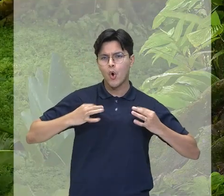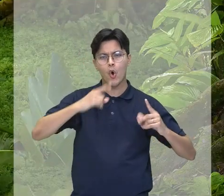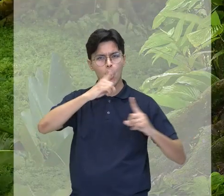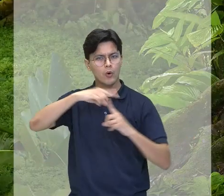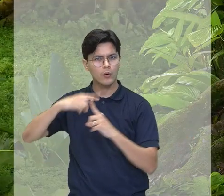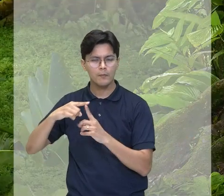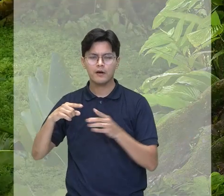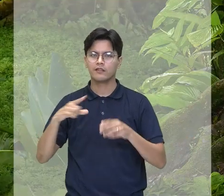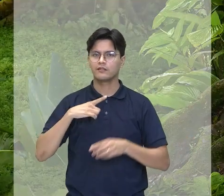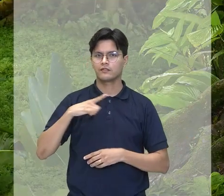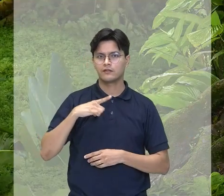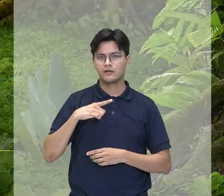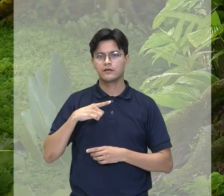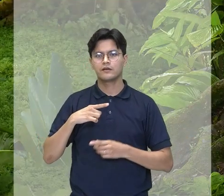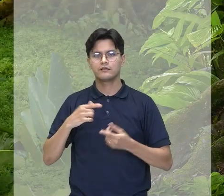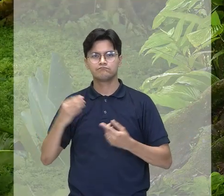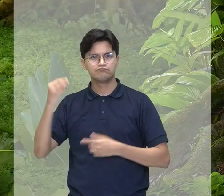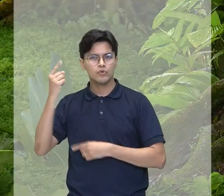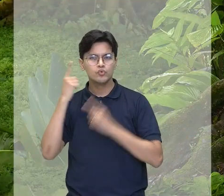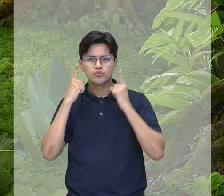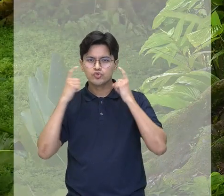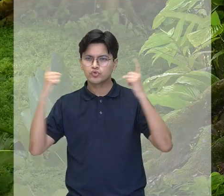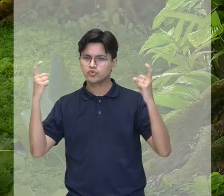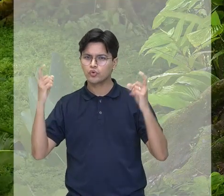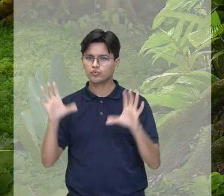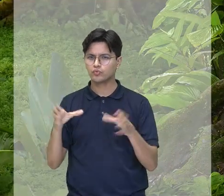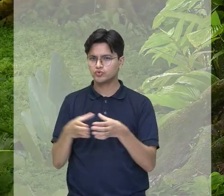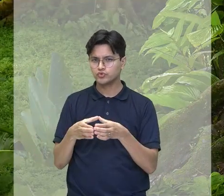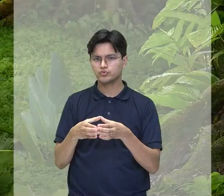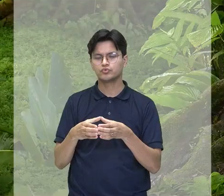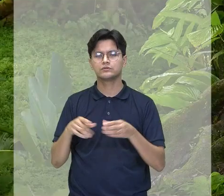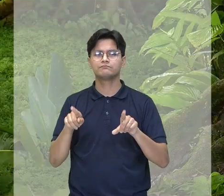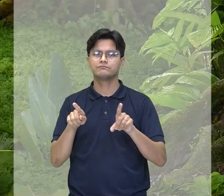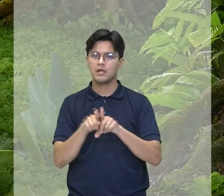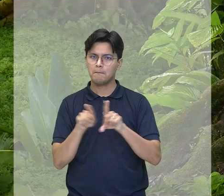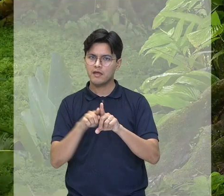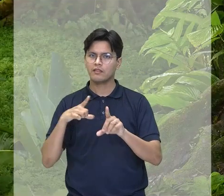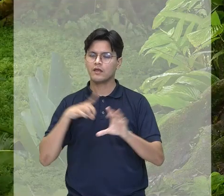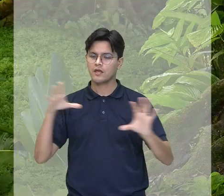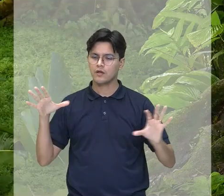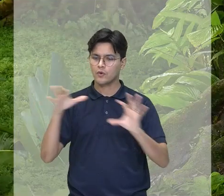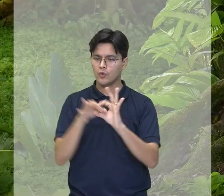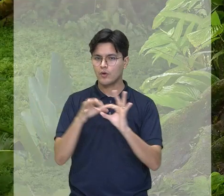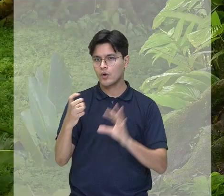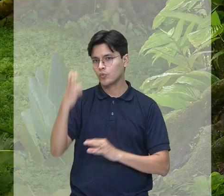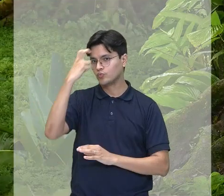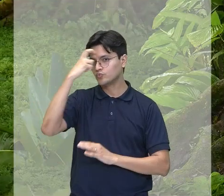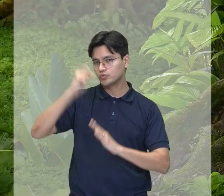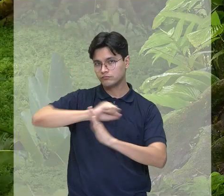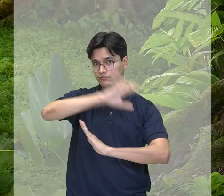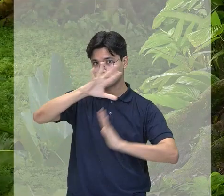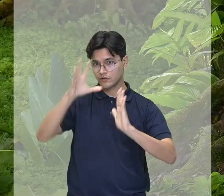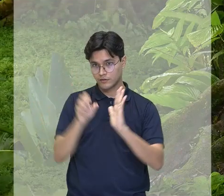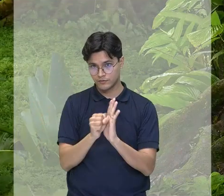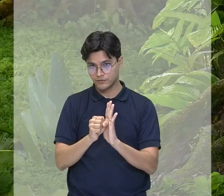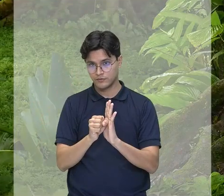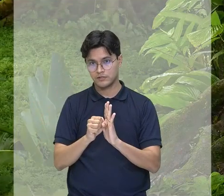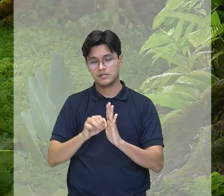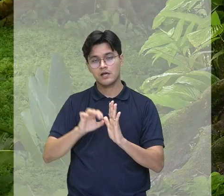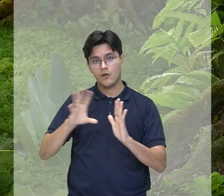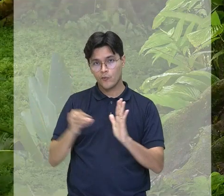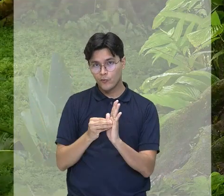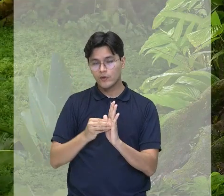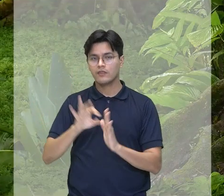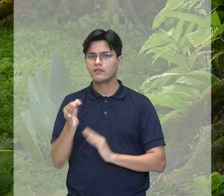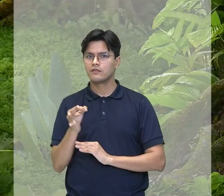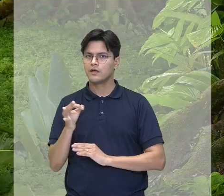floresta amazônica, a cultura amazônica está presente nessa obra, né? Em toda a obra, não é só o cenário, mas nós